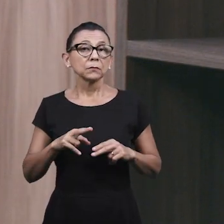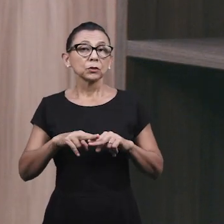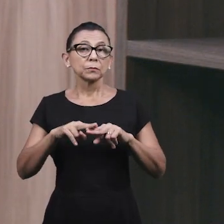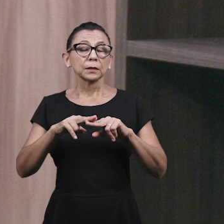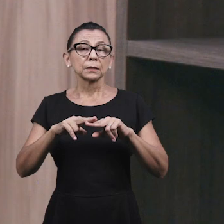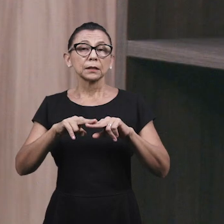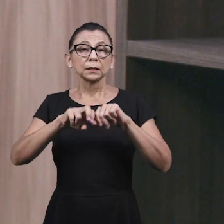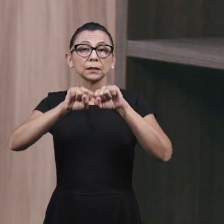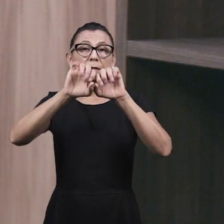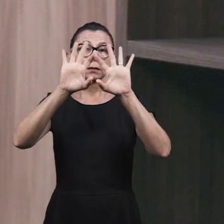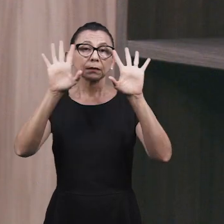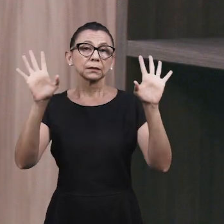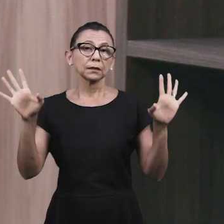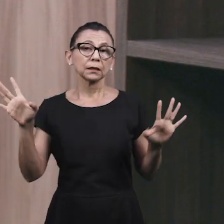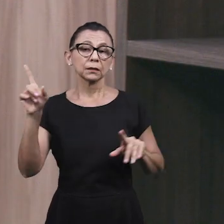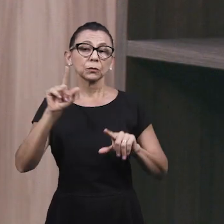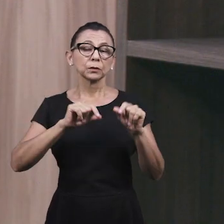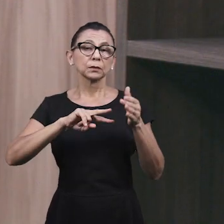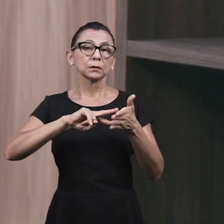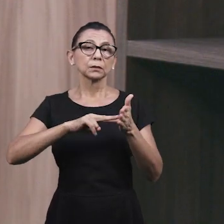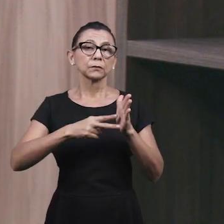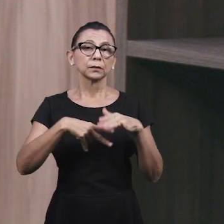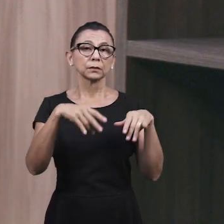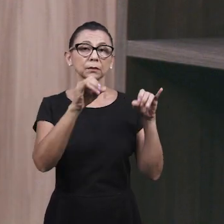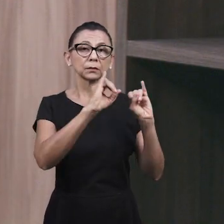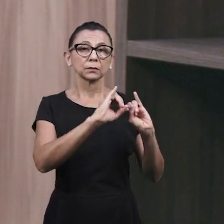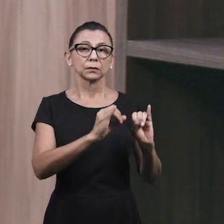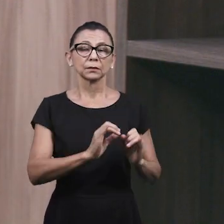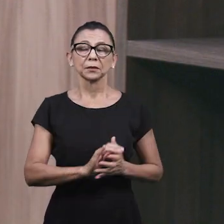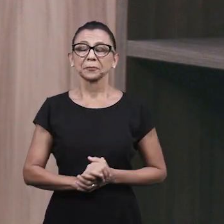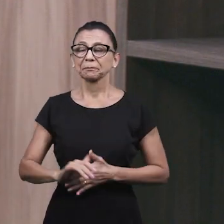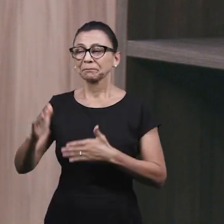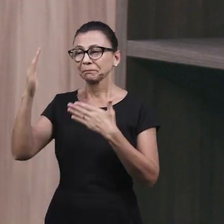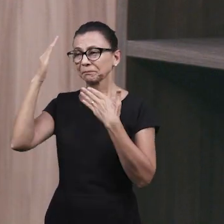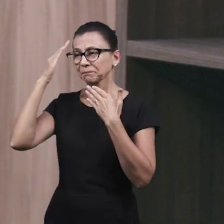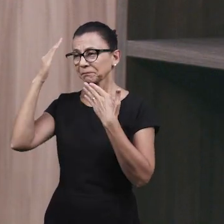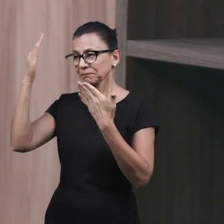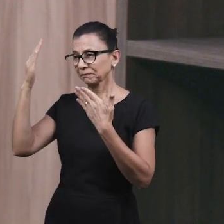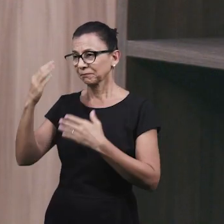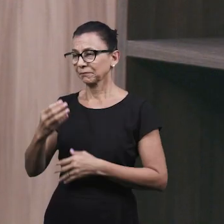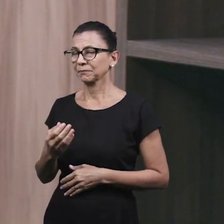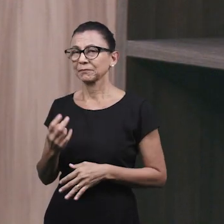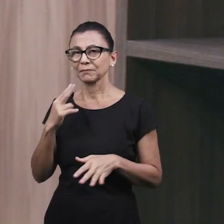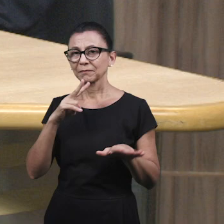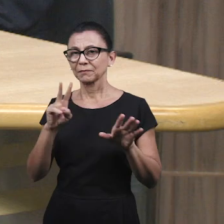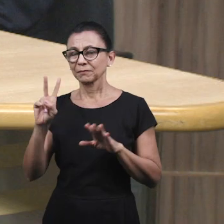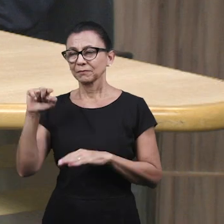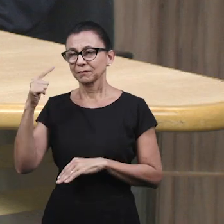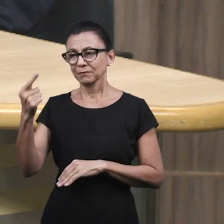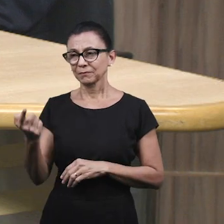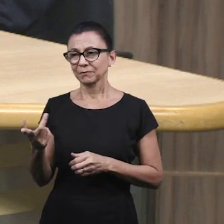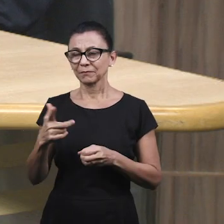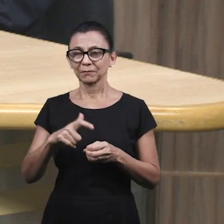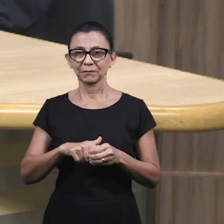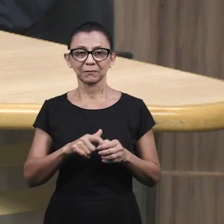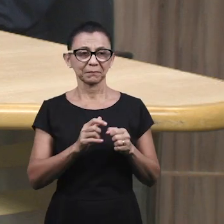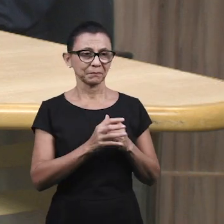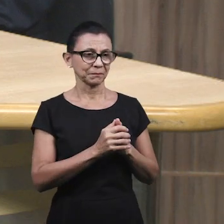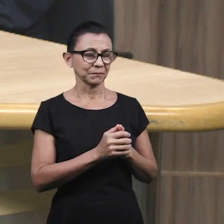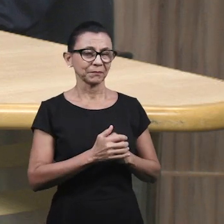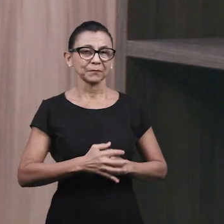clara o que a Bíblia diz sobre esse aspecto. Madeu, obrigado por sua participação. Semana que vem, se Deus quiser, estaremos de volta.